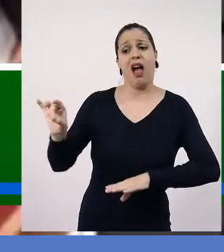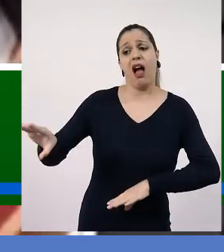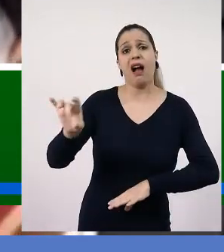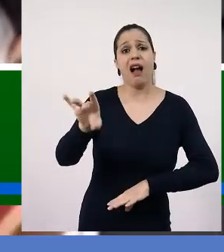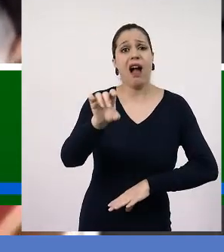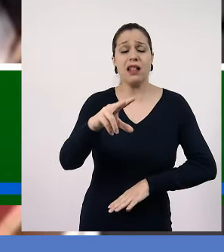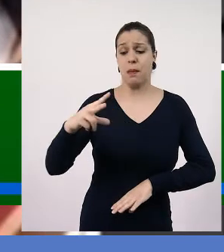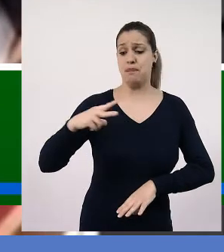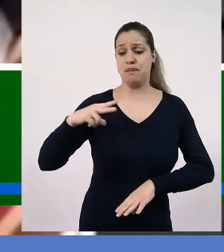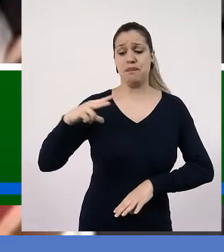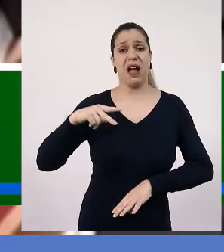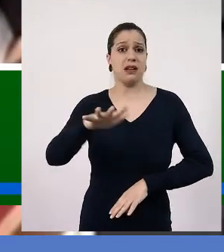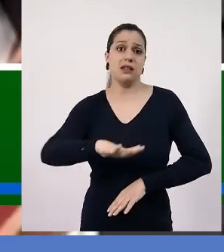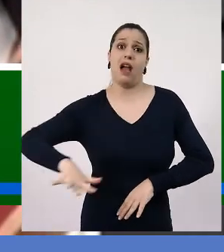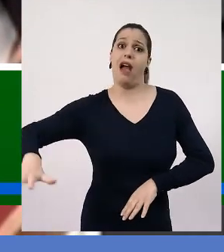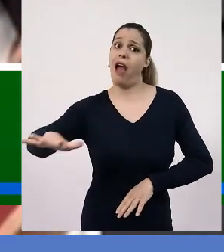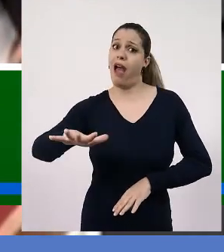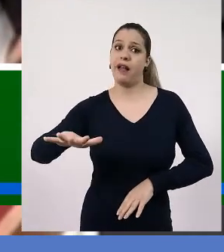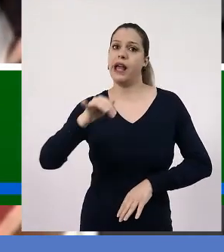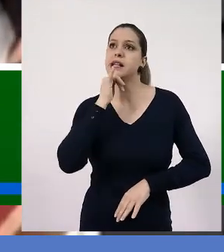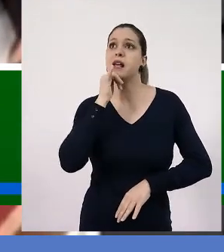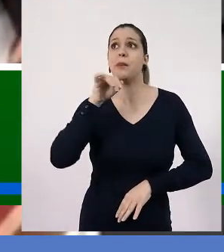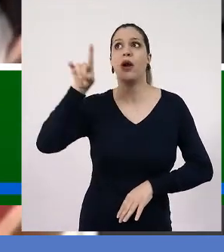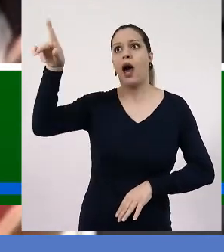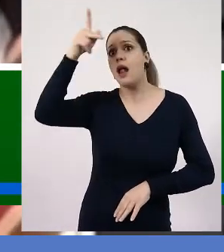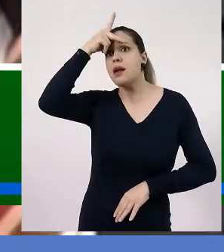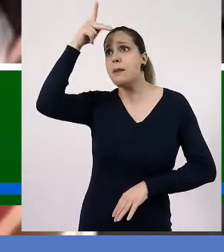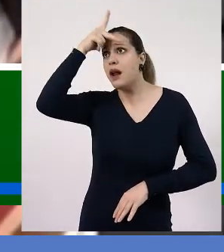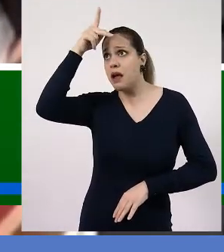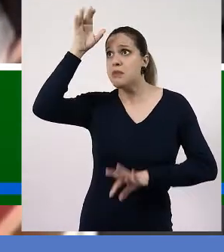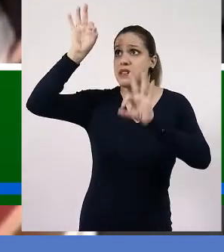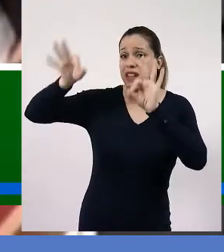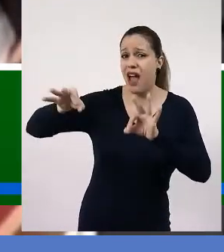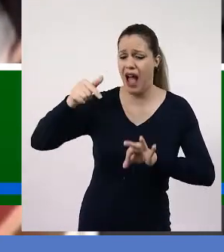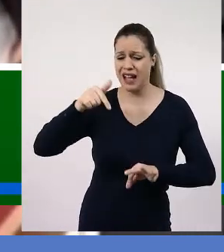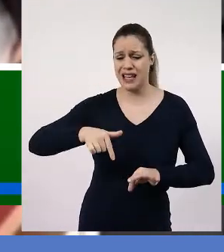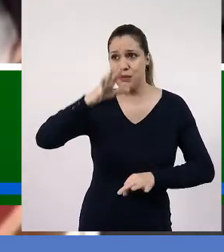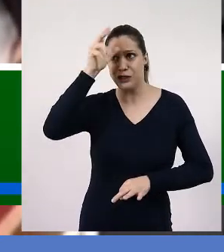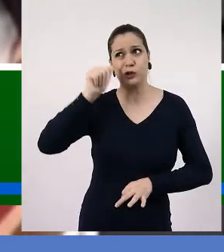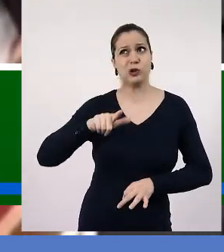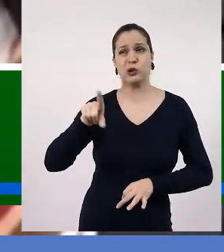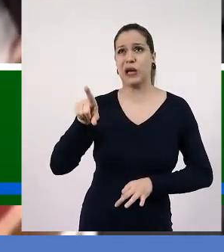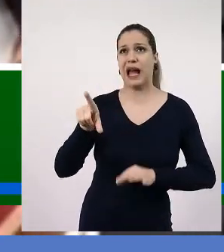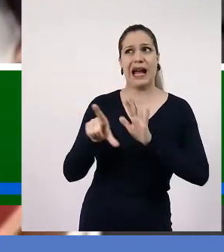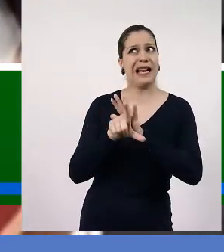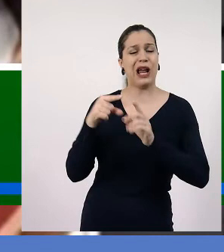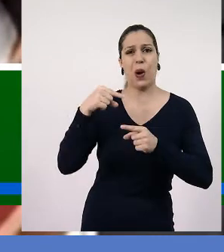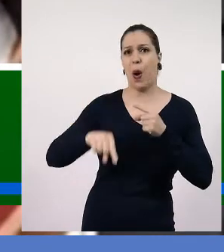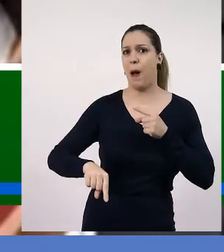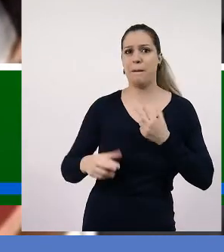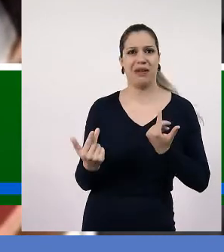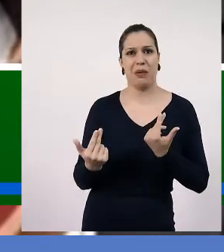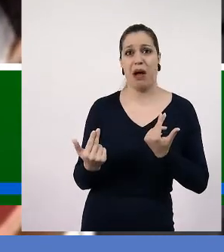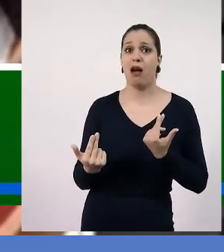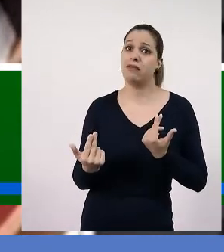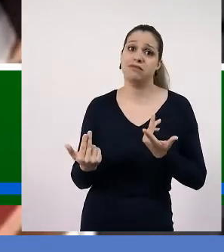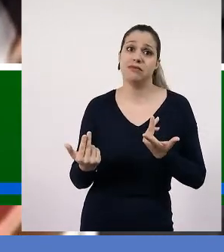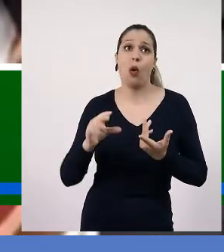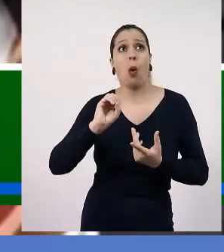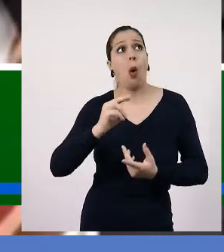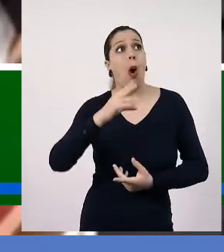cada estado, nem tudo que dá certo lá na Paraíba pode dar certo aqui no Mato Grosso do Sul, nem que dá certo lá no Amazonas pode dar certo